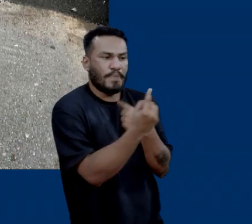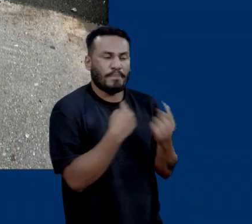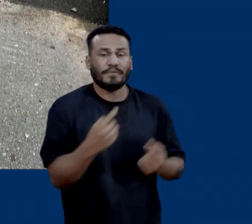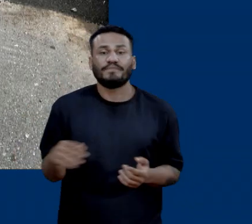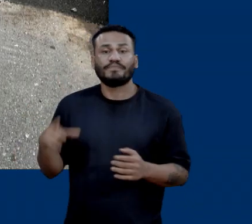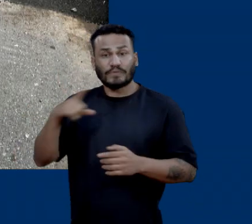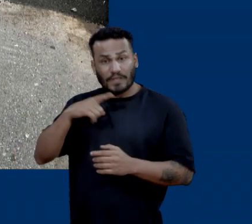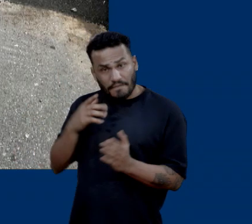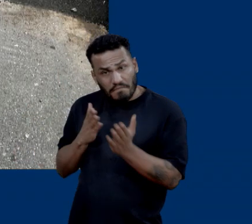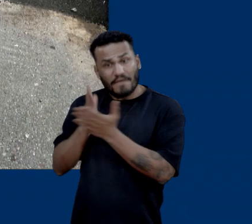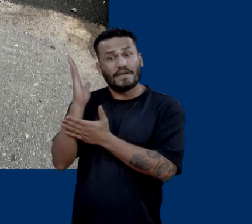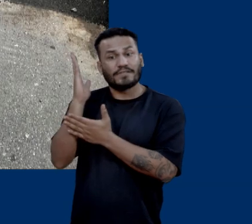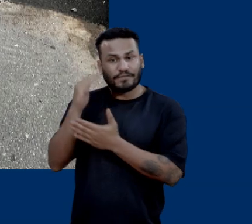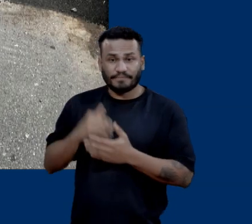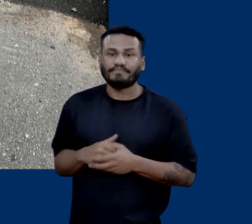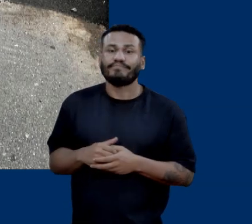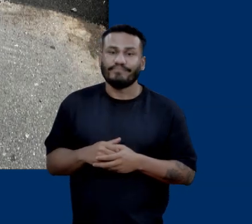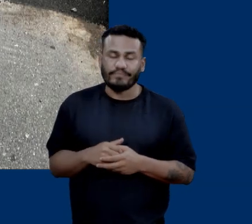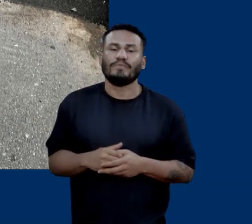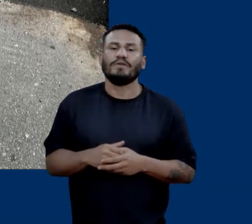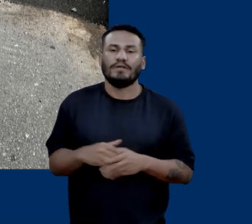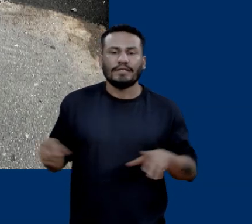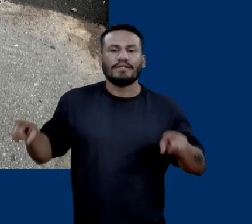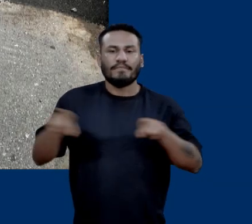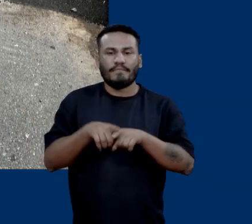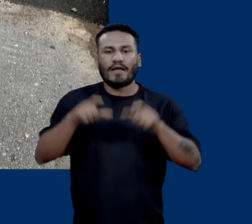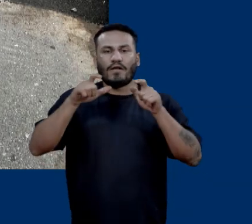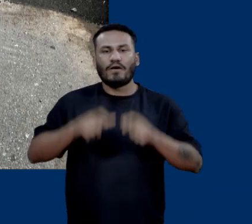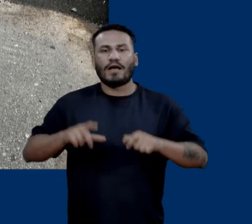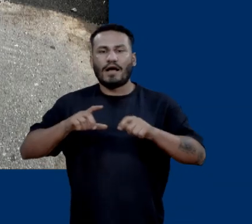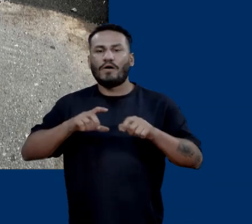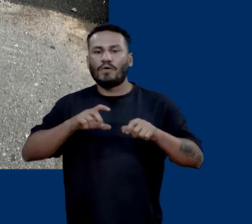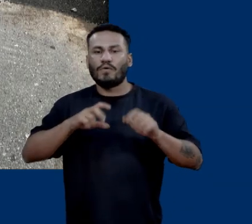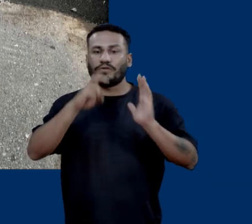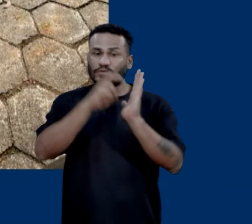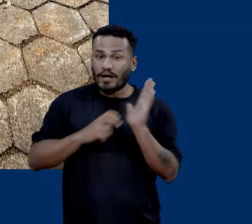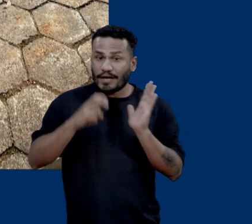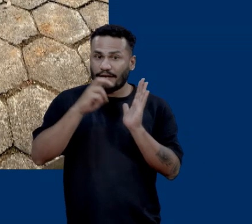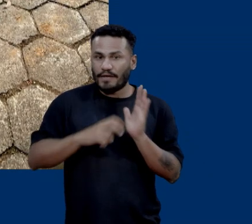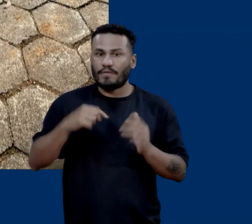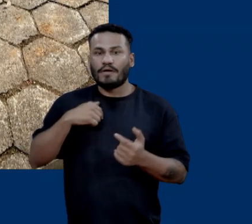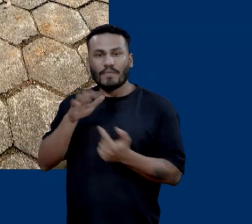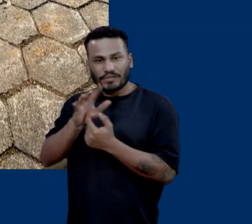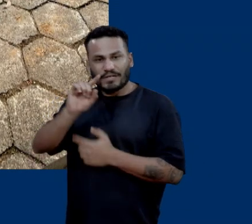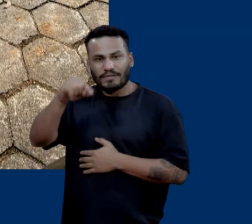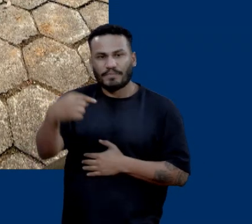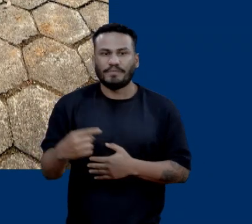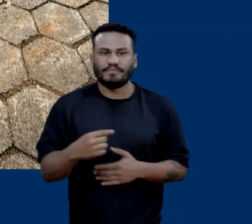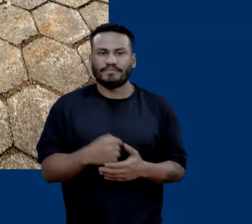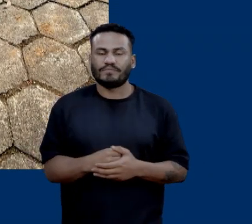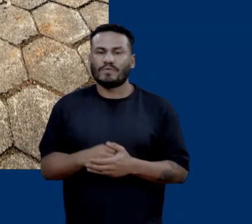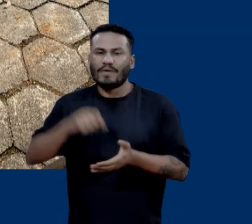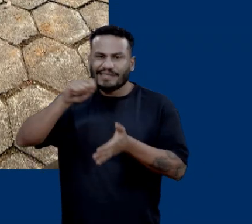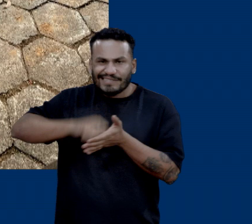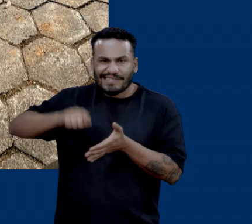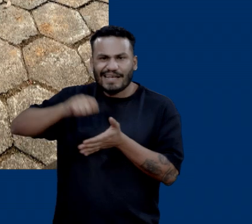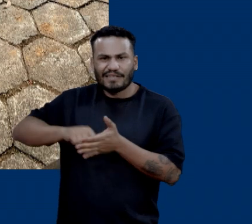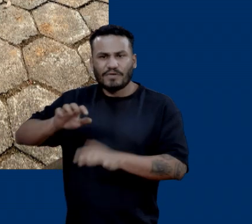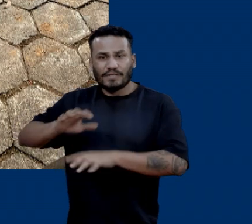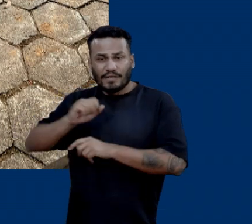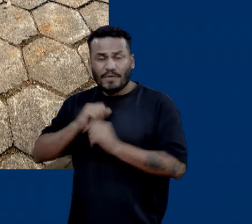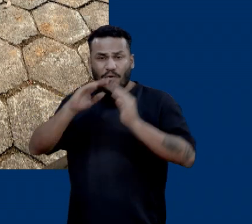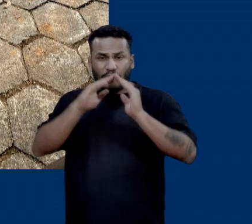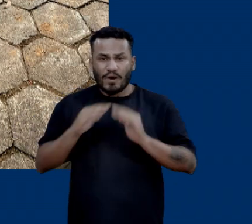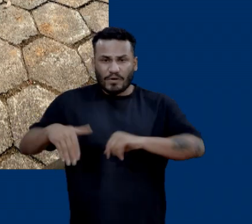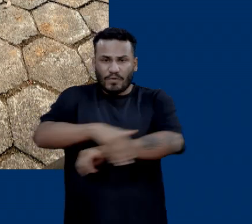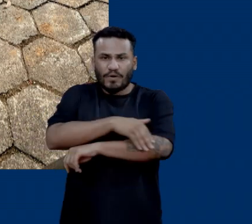nós tivemos um avanço. Assim como tivemos também no bairro Escola Agrícola, e eu gosto de mostrar na sequência, um abaixo-assinado que a gente recebeu dos